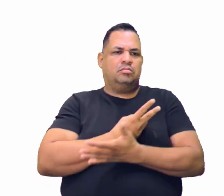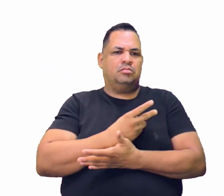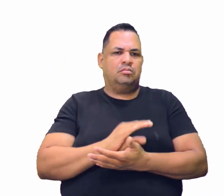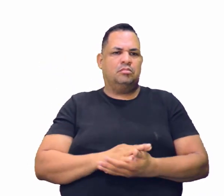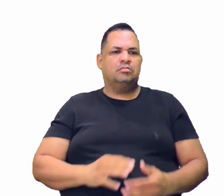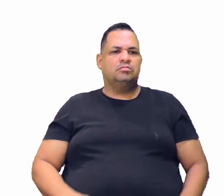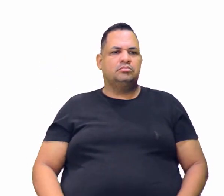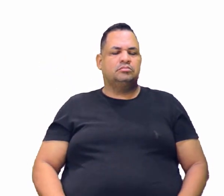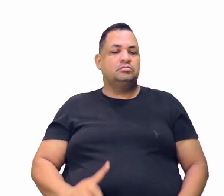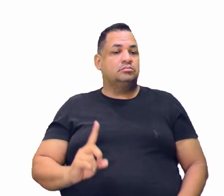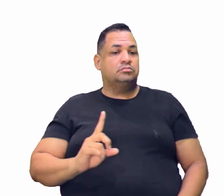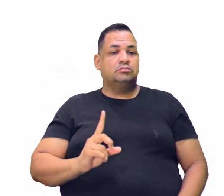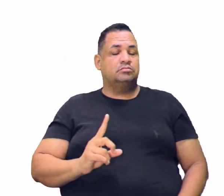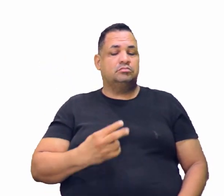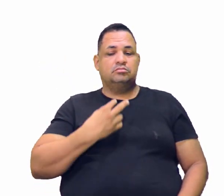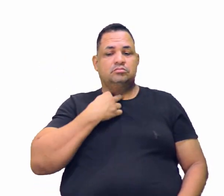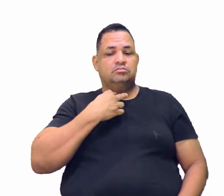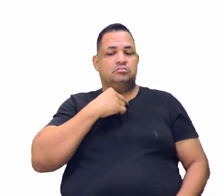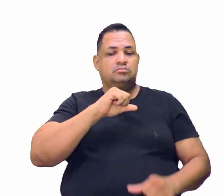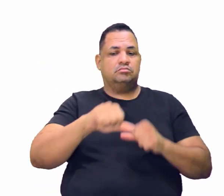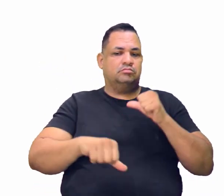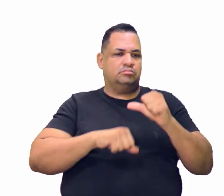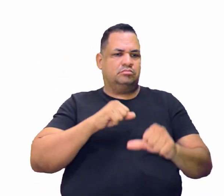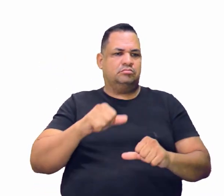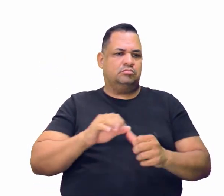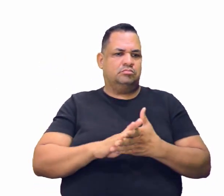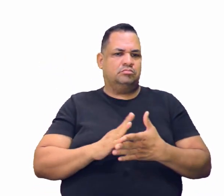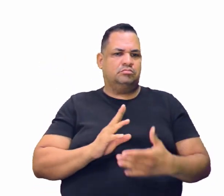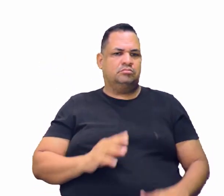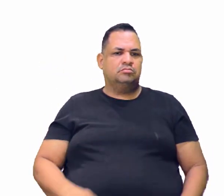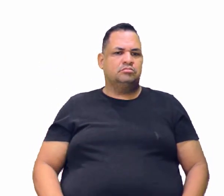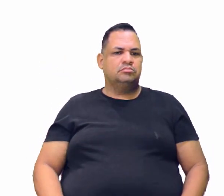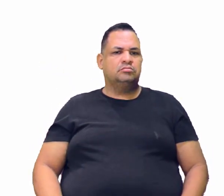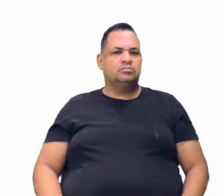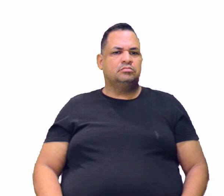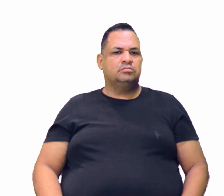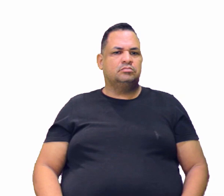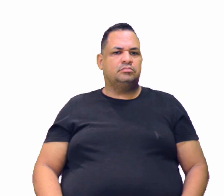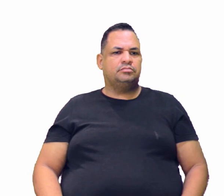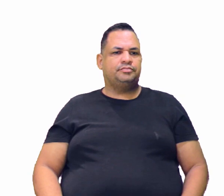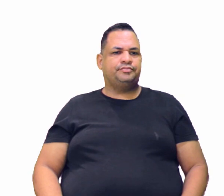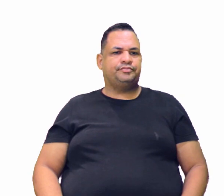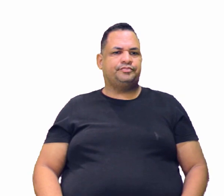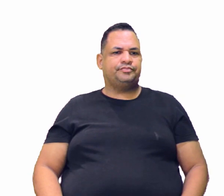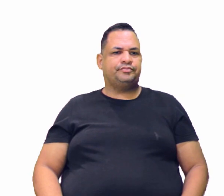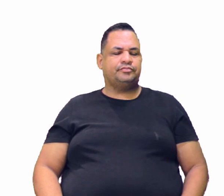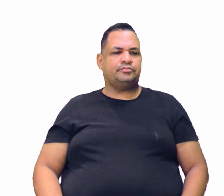anexo? Não mudou nada, tá bom? Invariável.